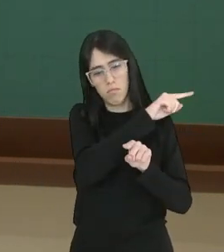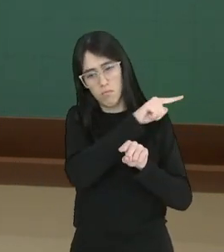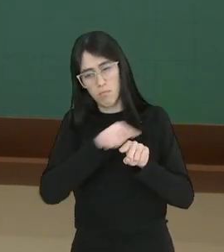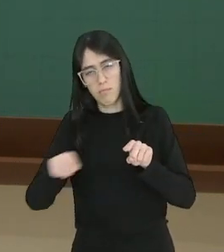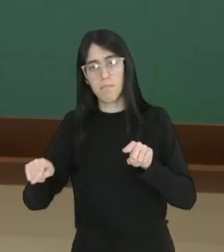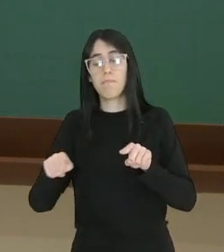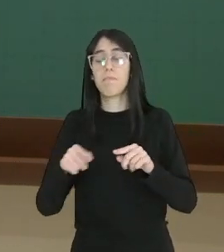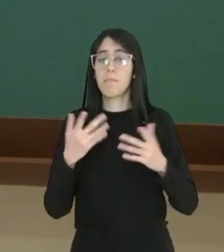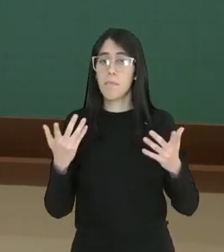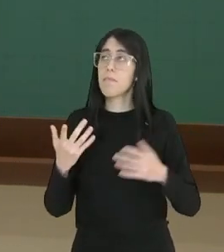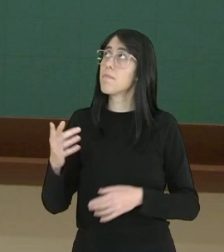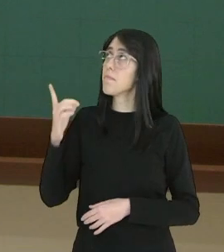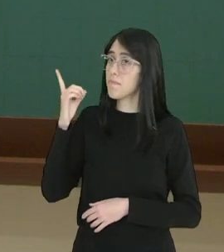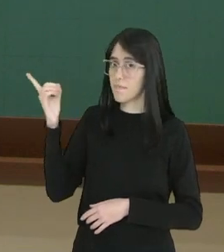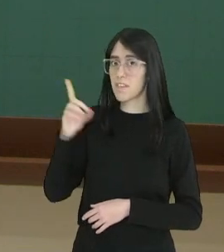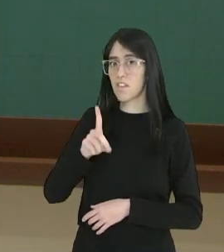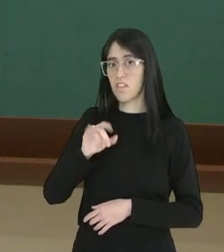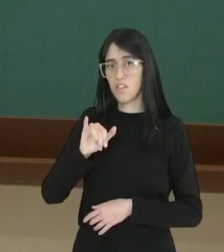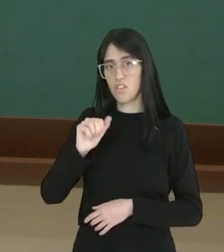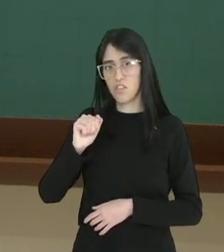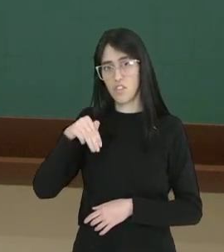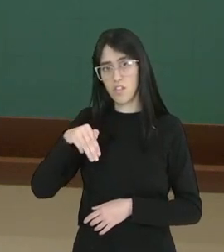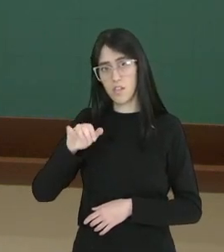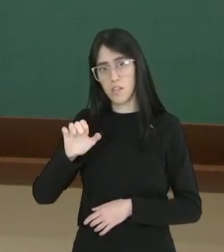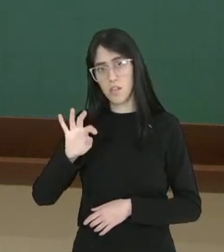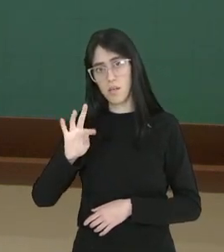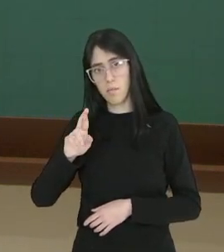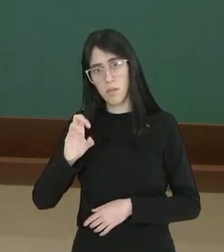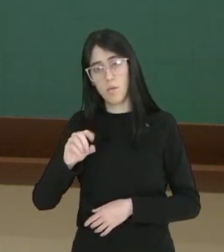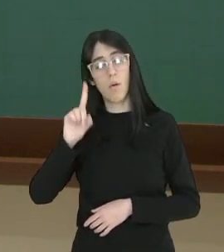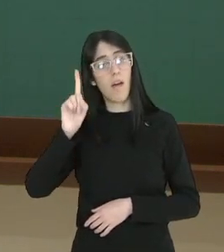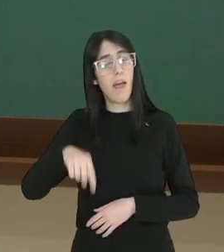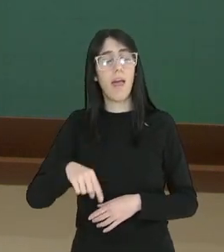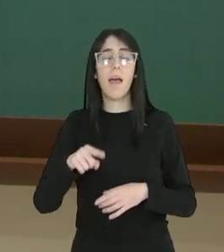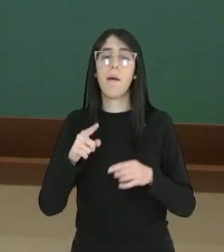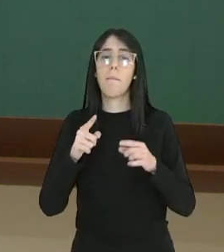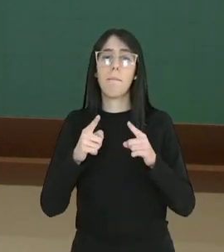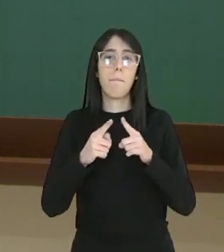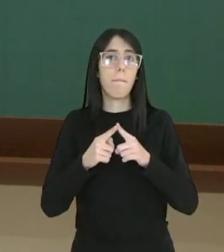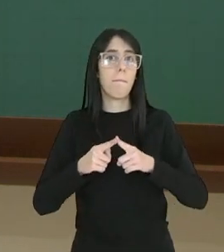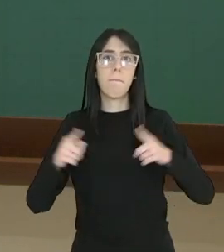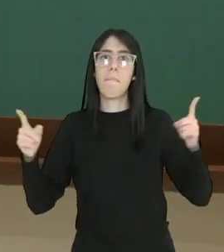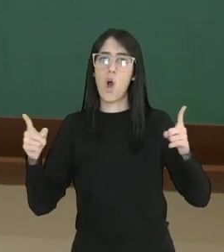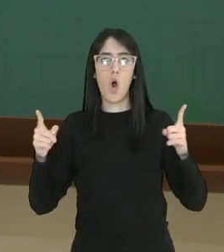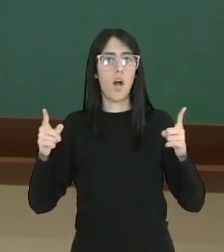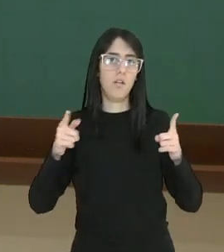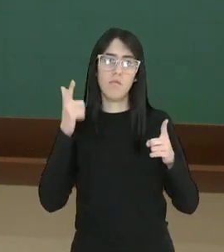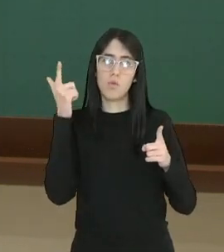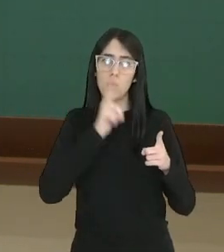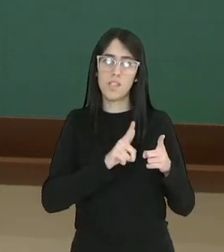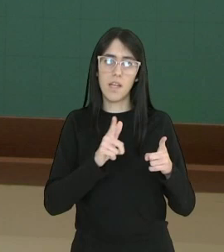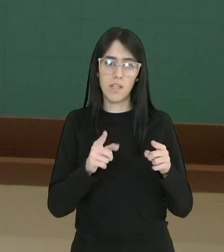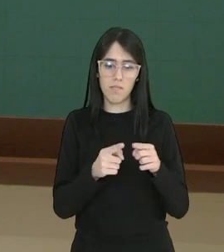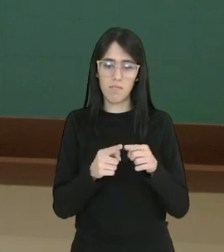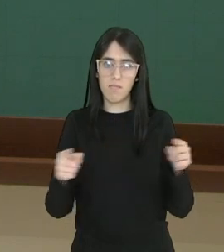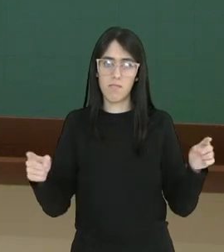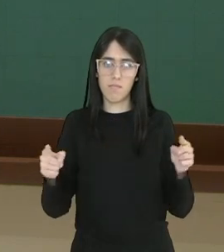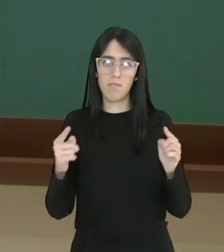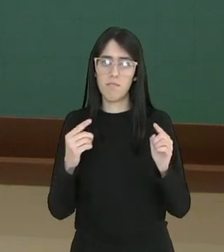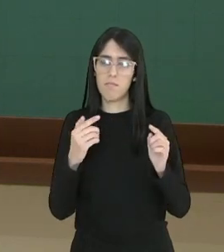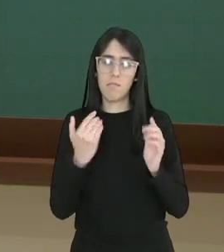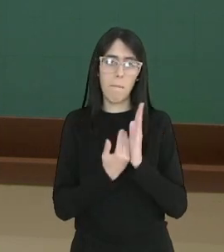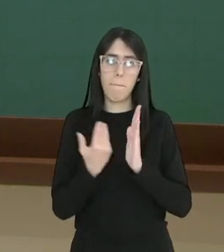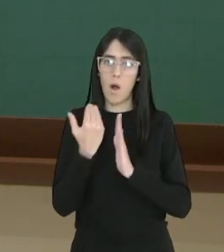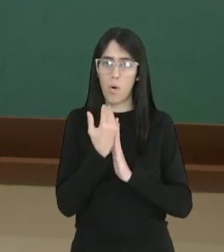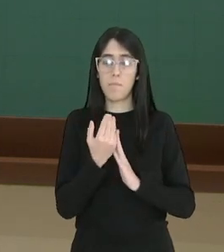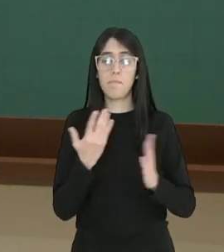é considerado a maior corda que a circunferência pode ter. Então, lembre-se,